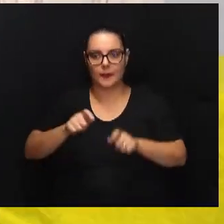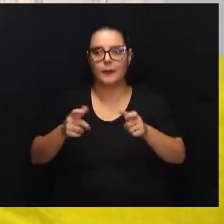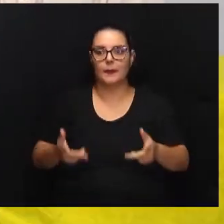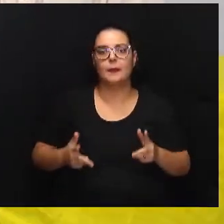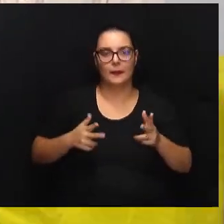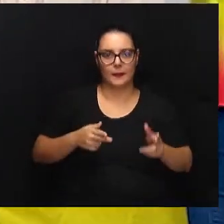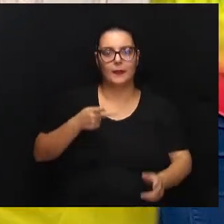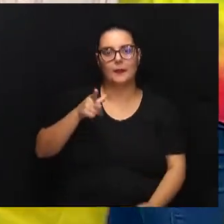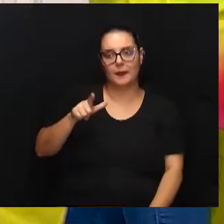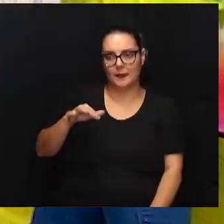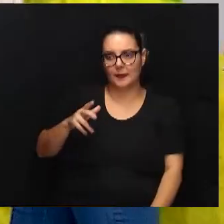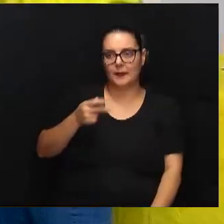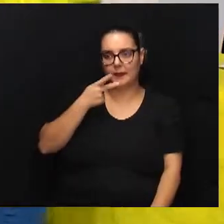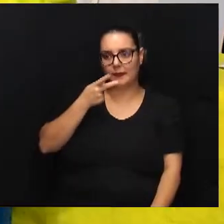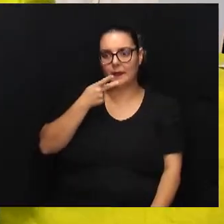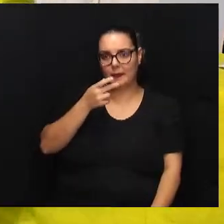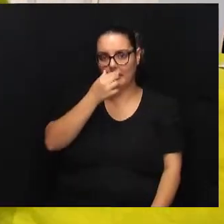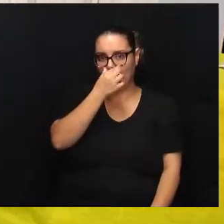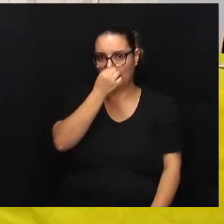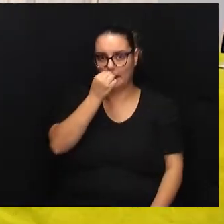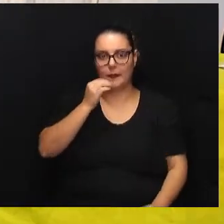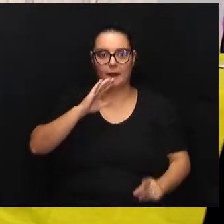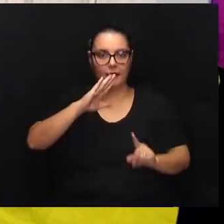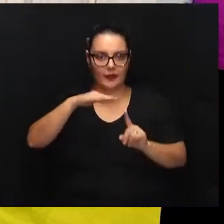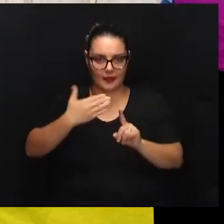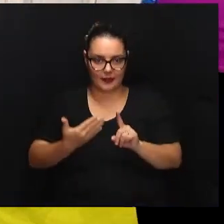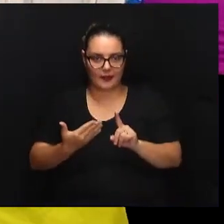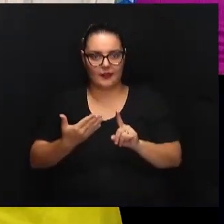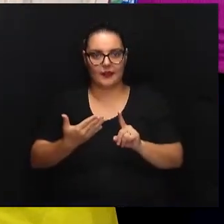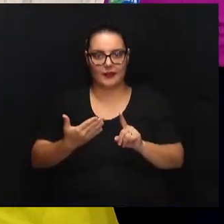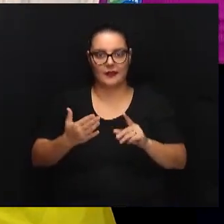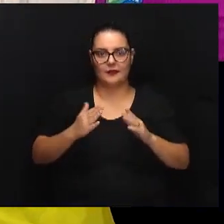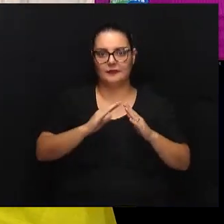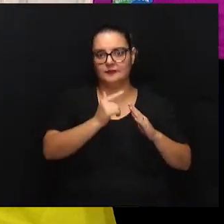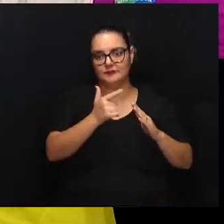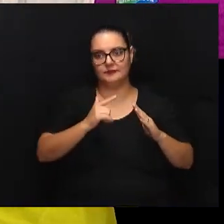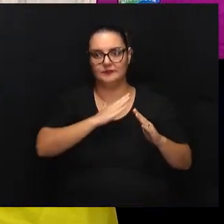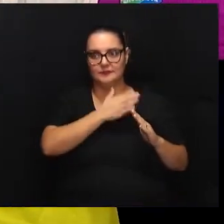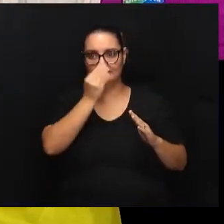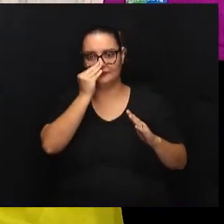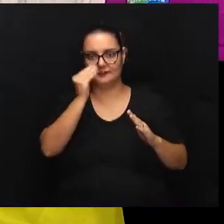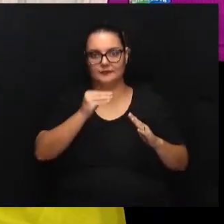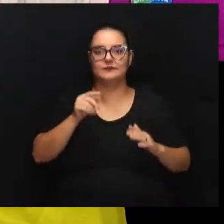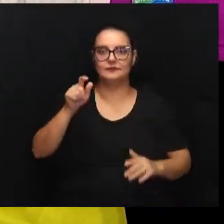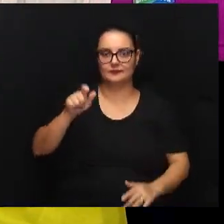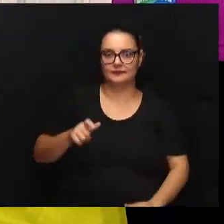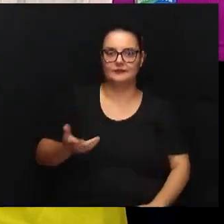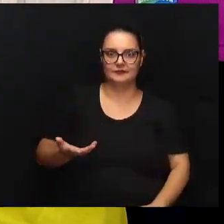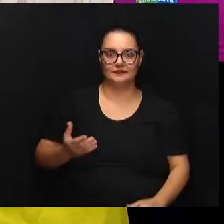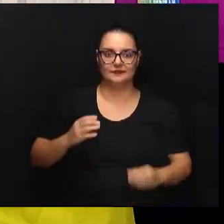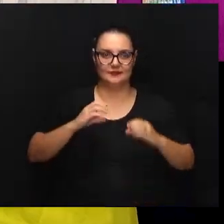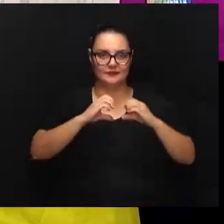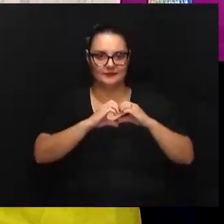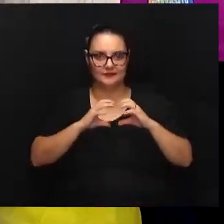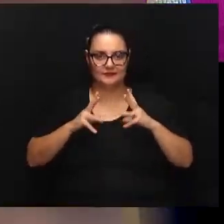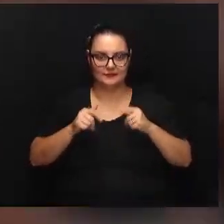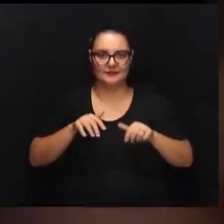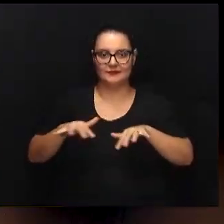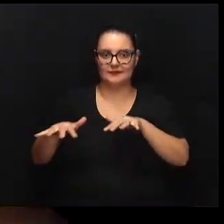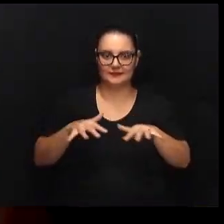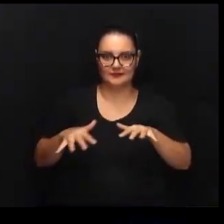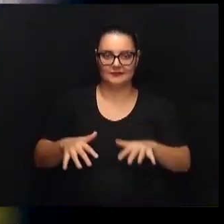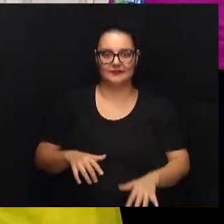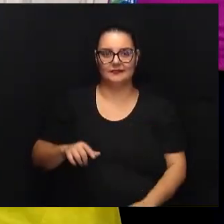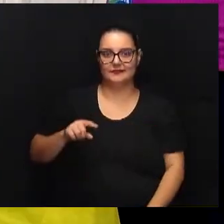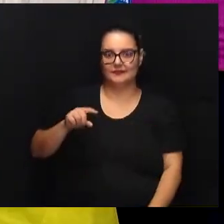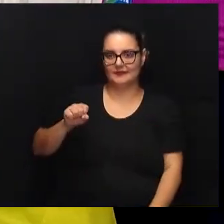próxima pessoa que eu vou chamar. E aí, como a Lúcia falou bastante, eu queria homenagear agora da Casa Sem Preconceitos, uma pessoa que, inclusive,